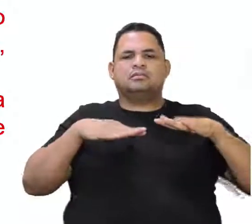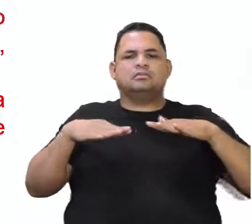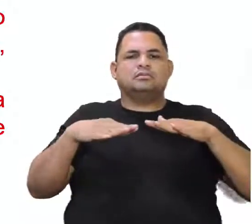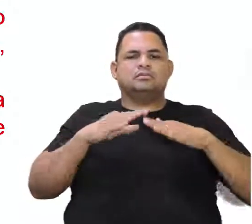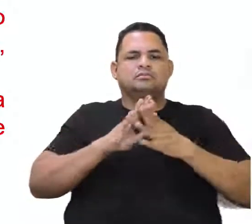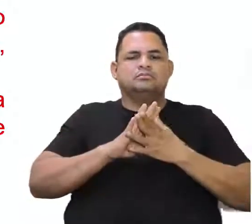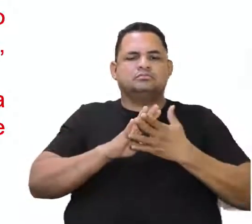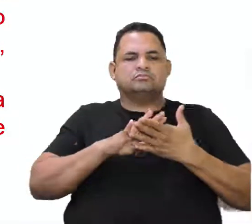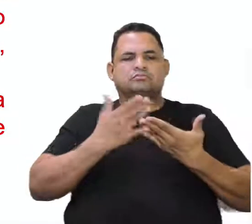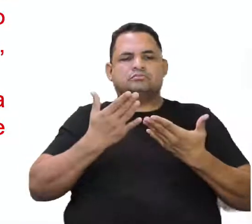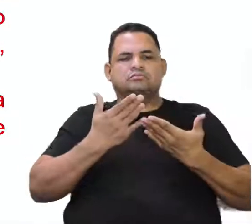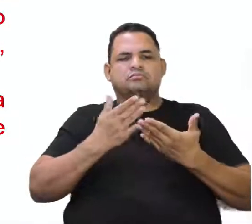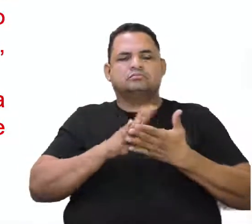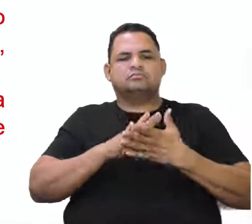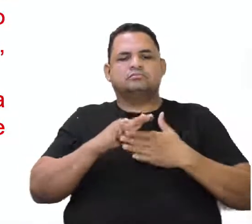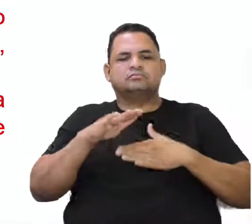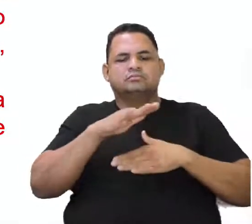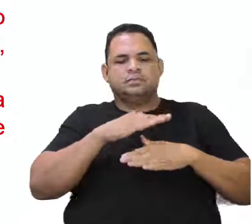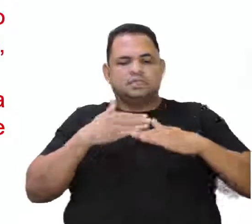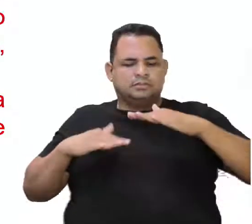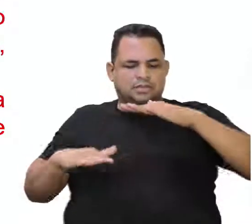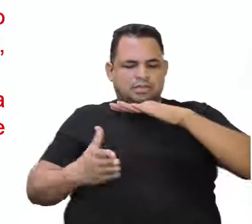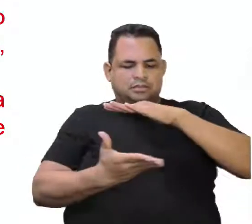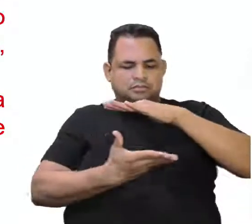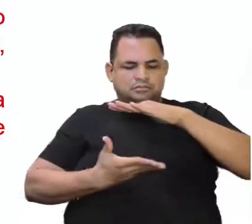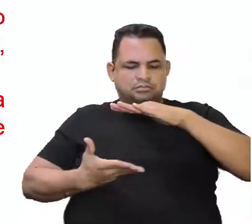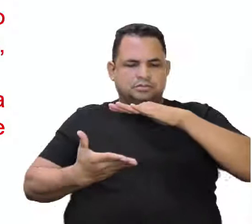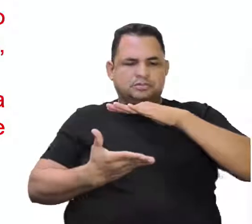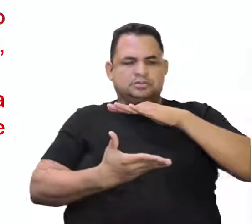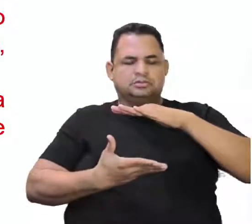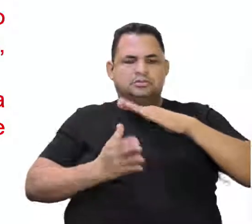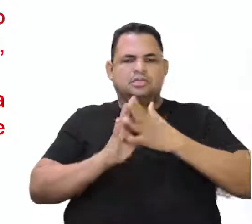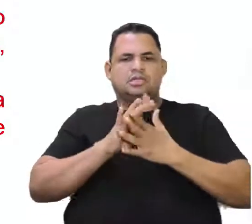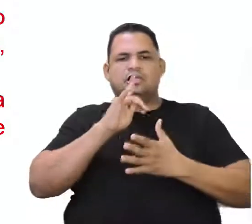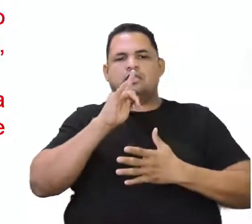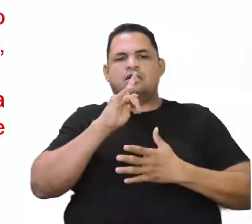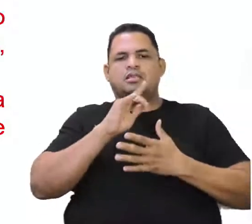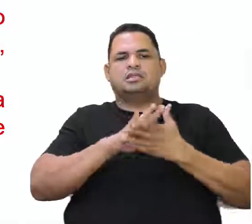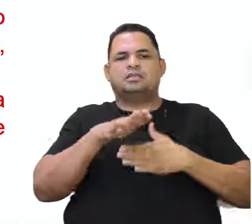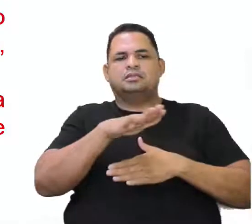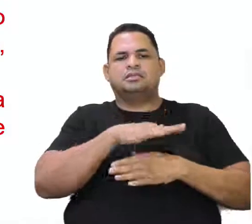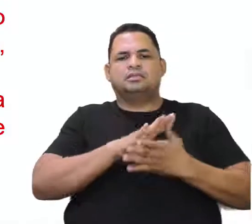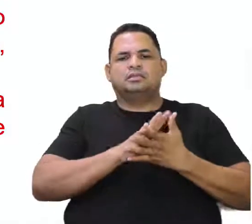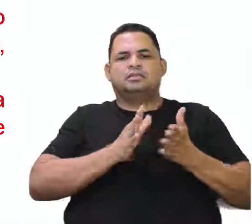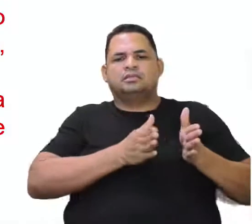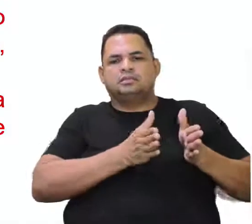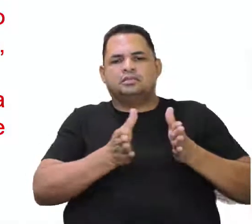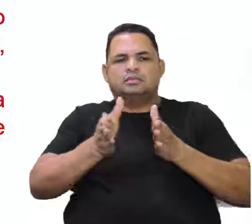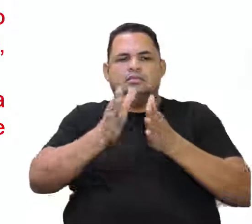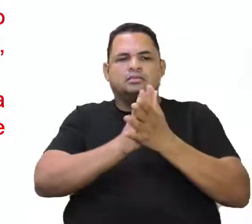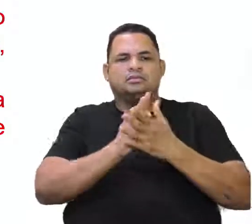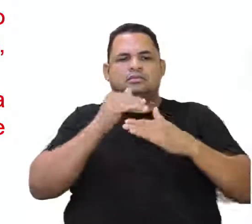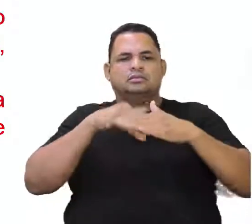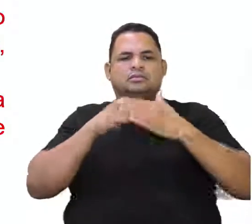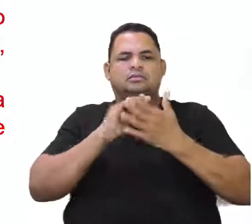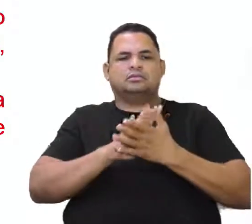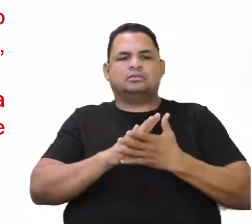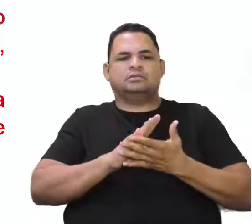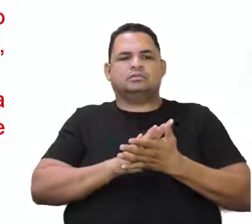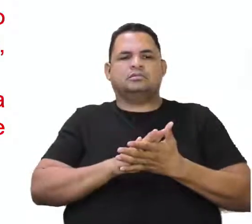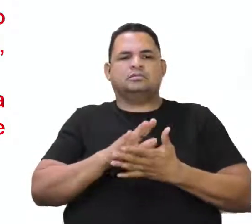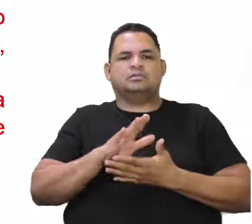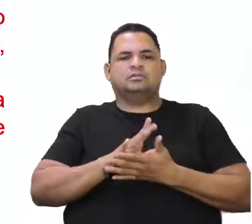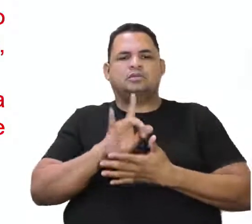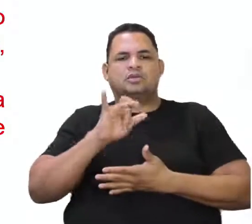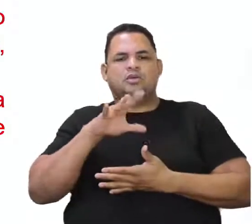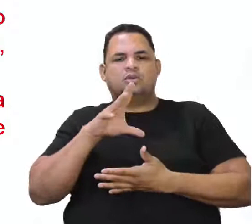muito sutil na parte mais inferior desse corpo hídrico. Aí a gente tem a representação, os lagos, as lagoas, reservatórios. E os